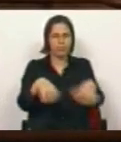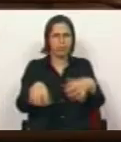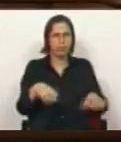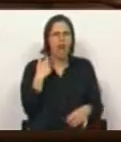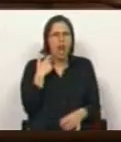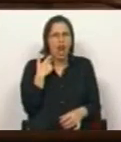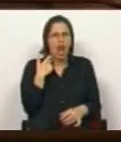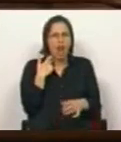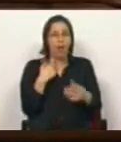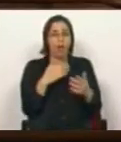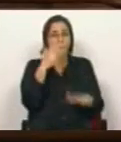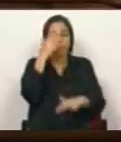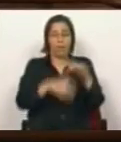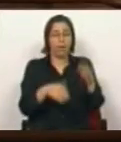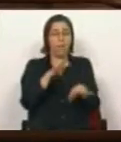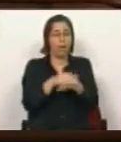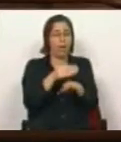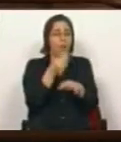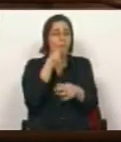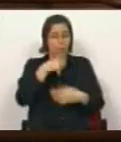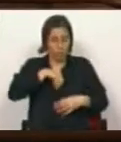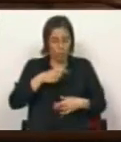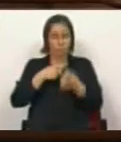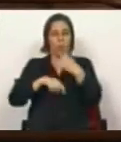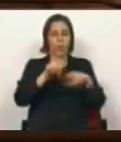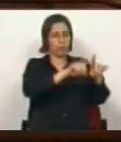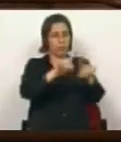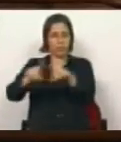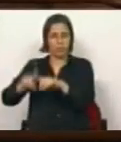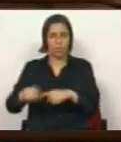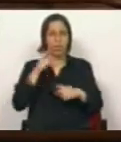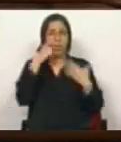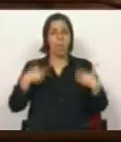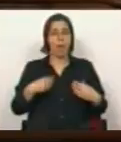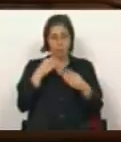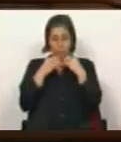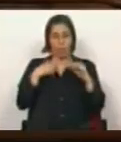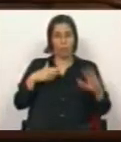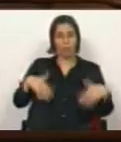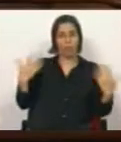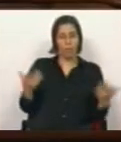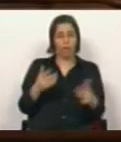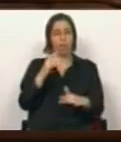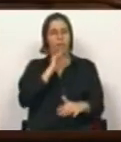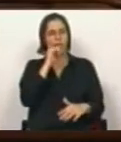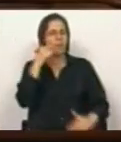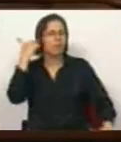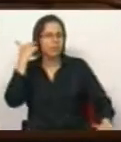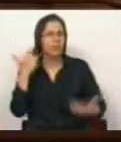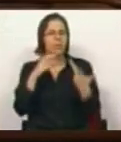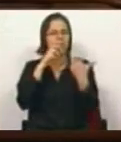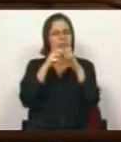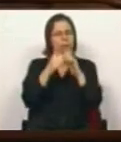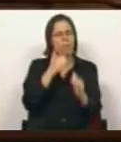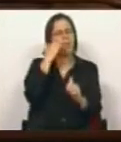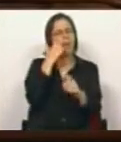microplásticos que entram na cadeia alimentar com consequências para muitas espécies, incluindo o ser humano. Tornou-se, aliás, comum falar-se no grave